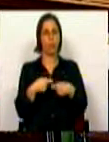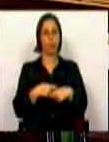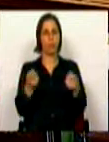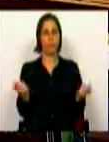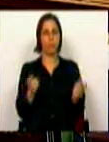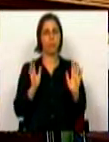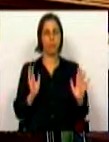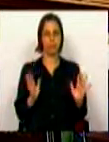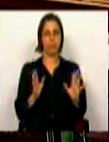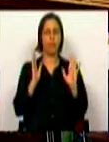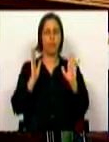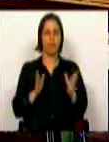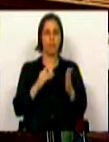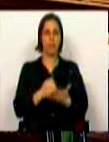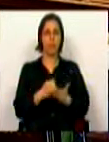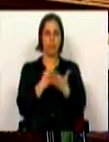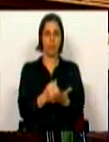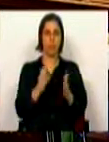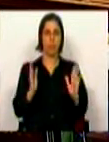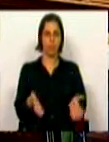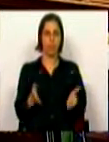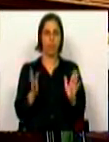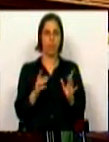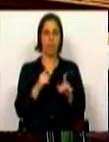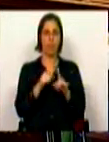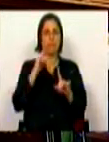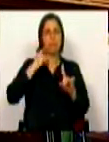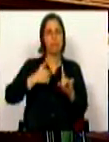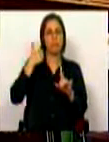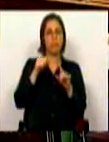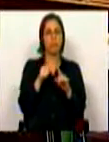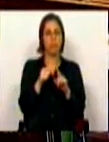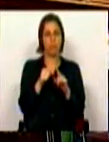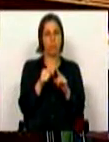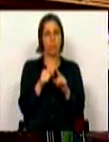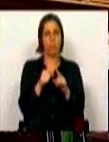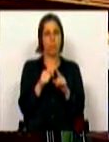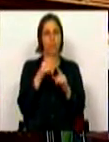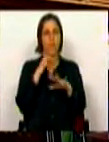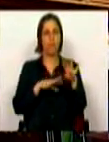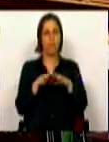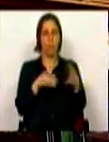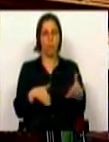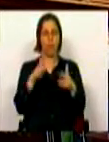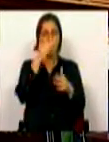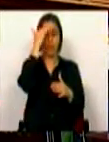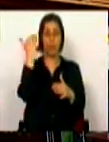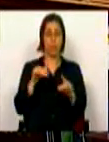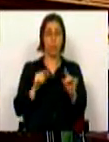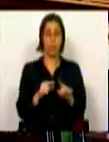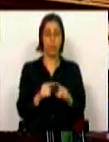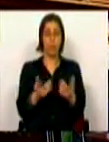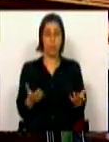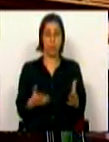distribuidores. Devem contribuir como um elemento fundamental para trilhar este caminho difícil que